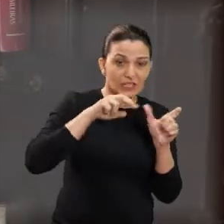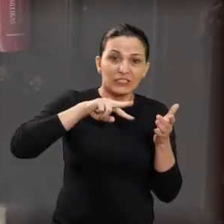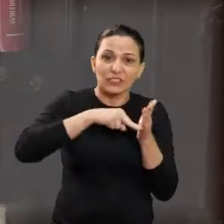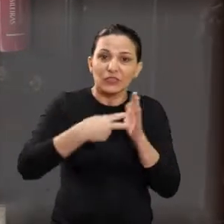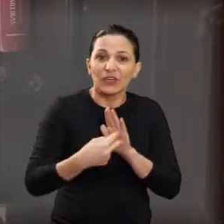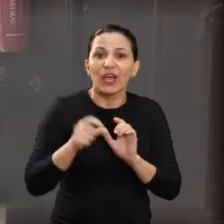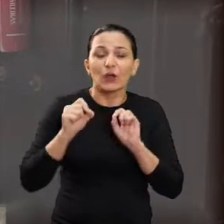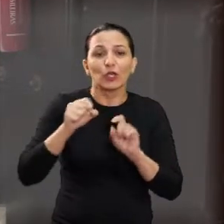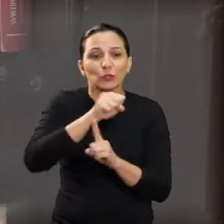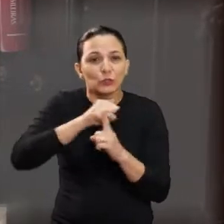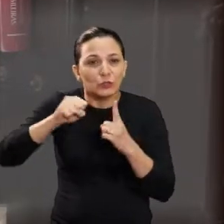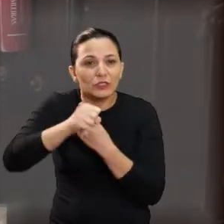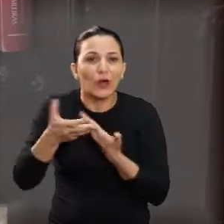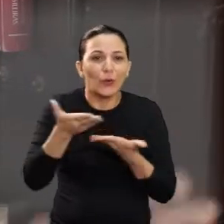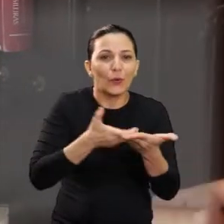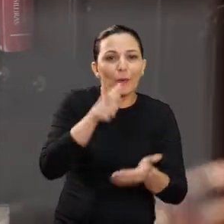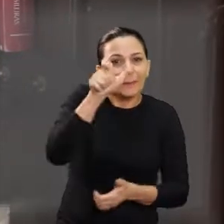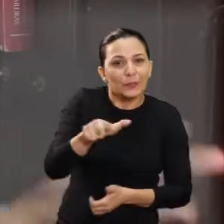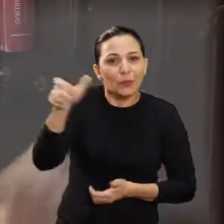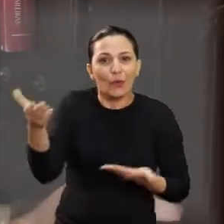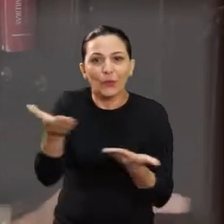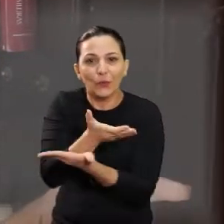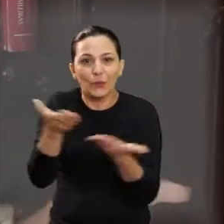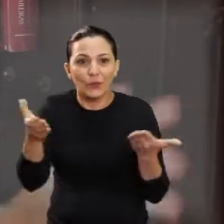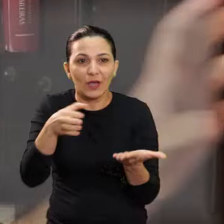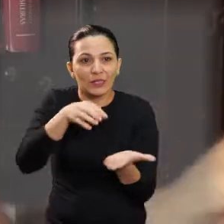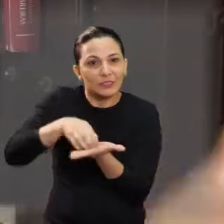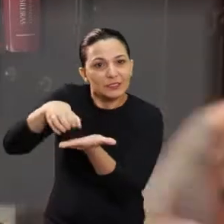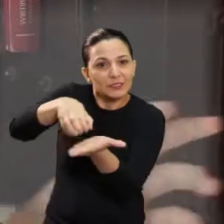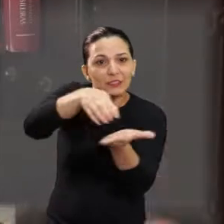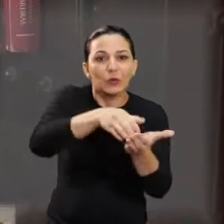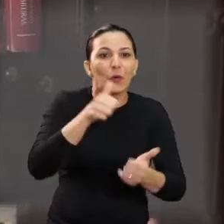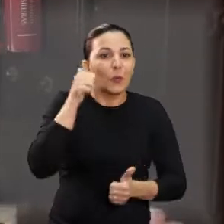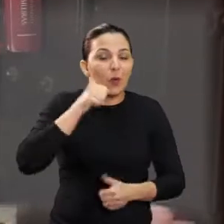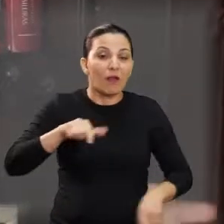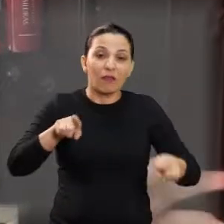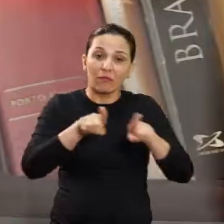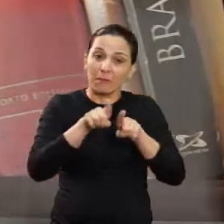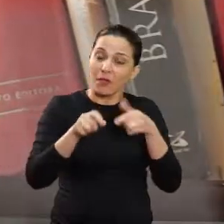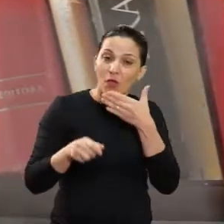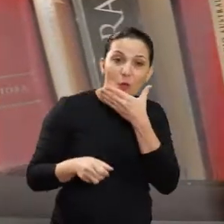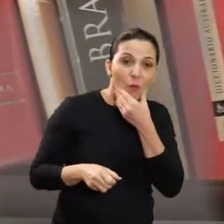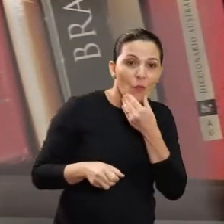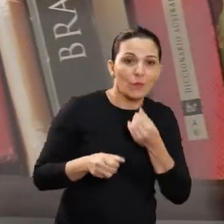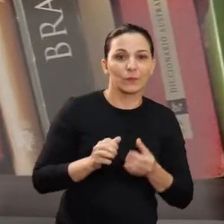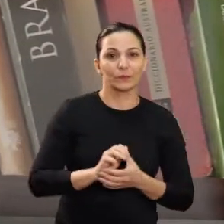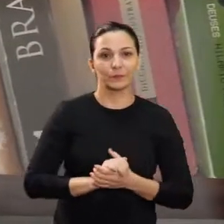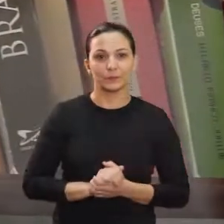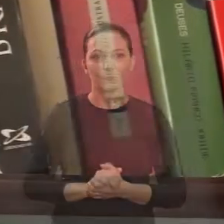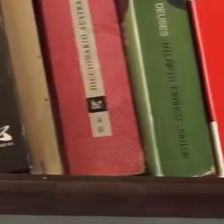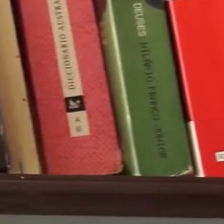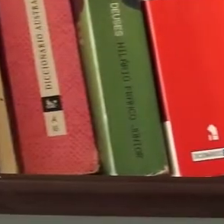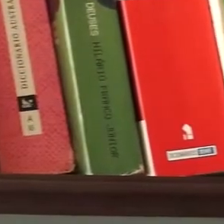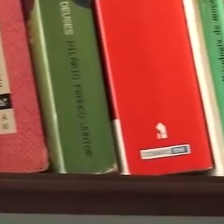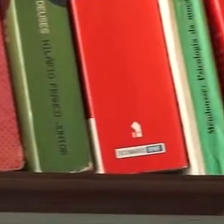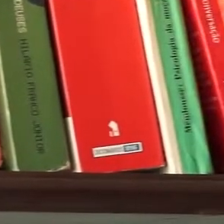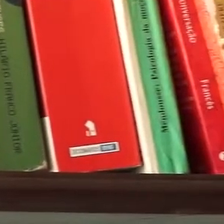e psicossociais entre mulheres e homens, em todas as esferas.